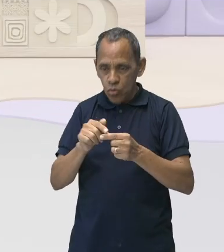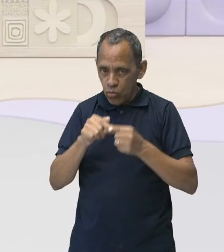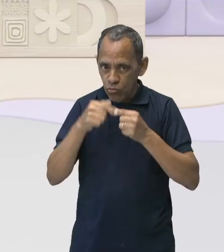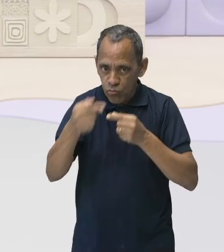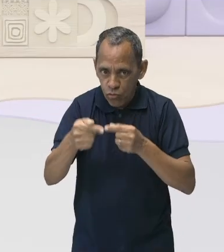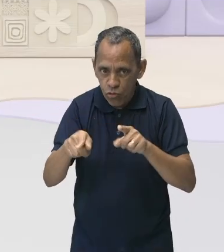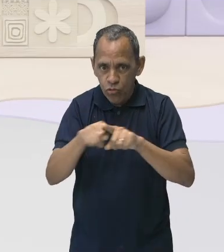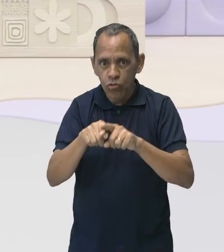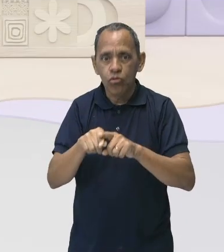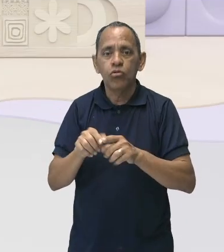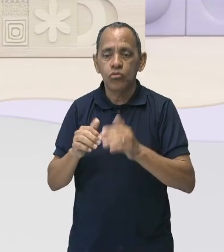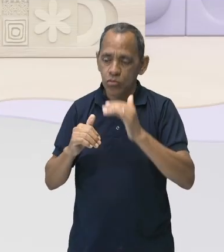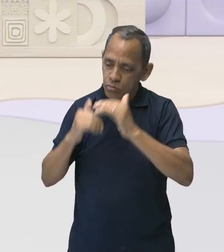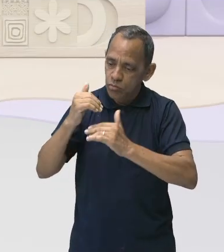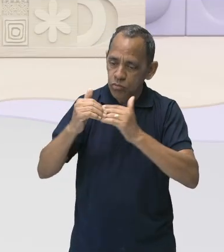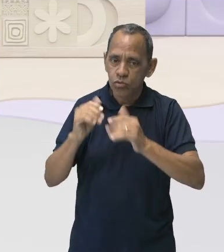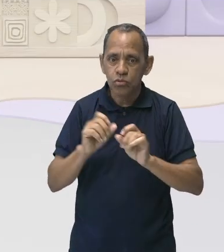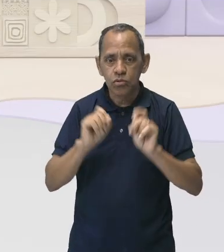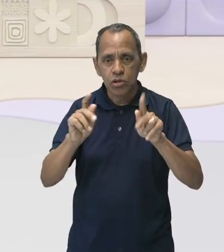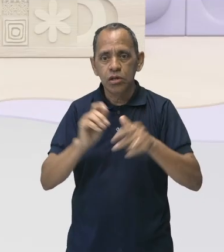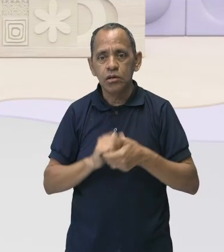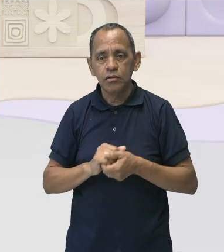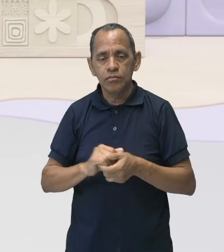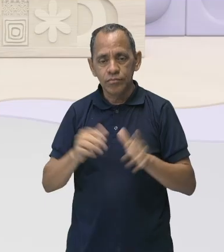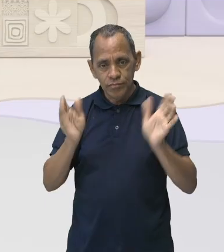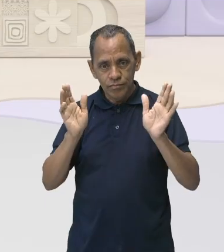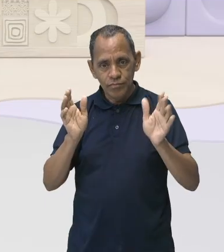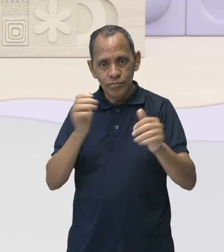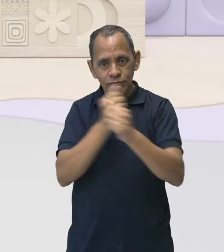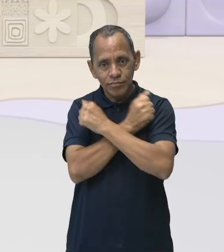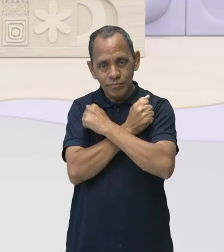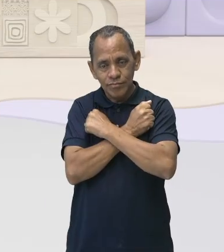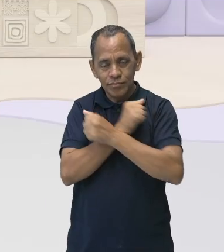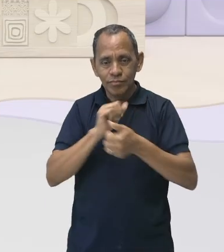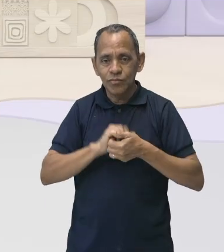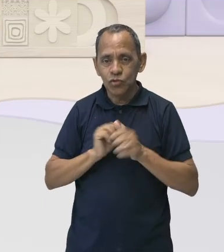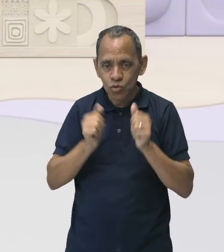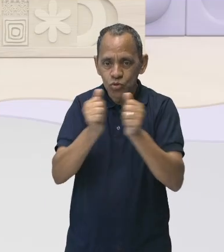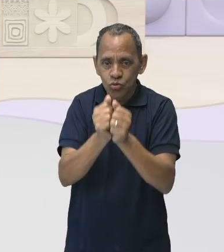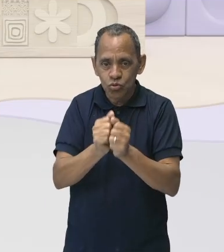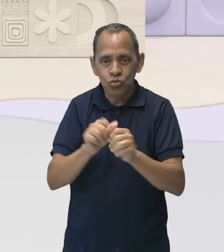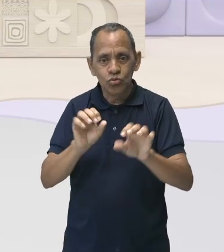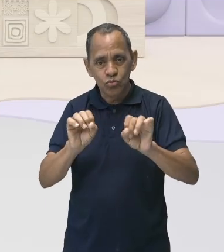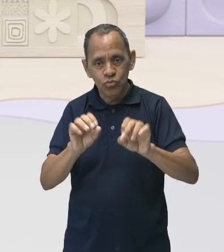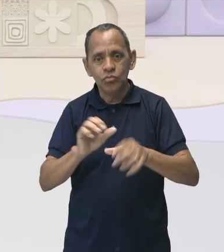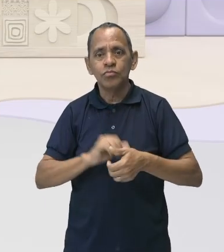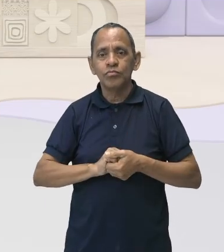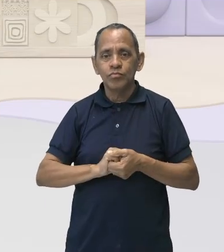próximos passos. Ok? Um grande abraço a todos e todas e vamos que vamos juntos construir a educação.